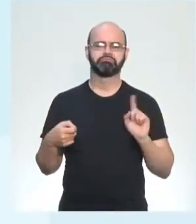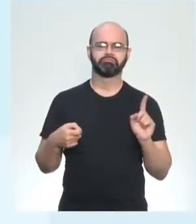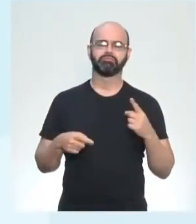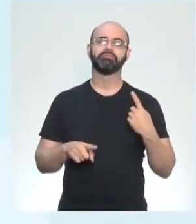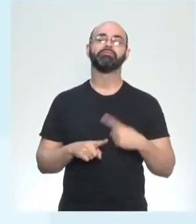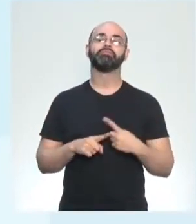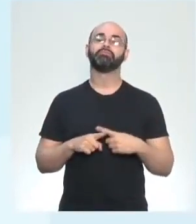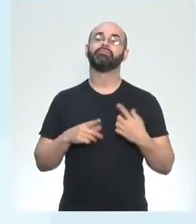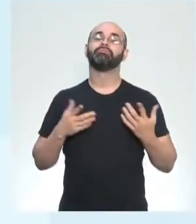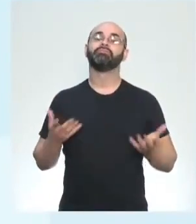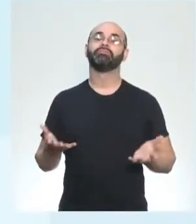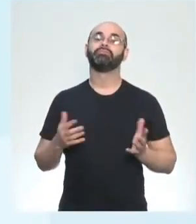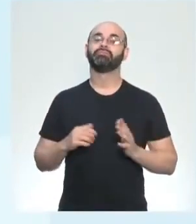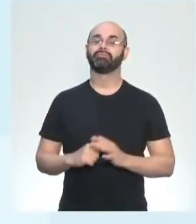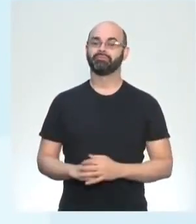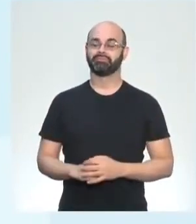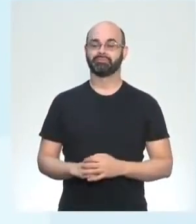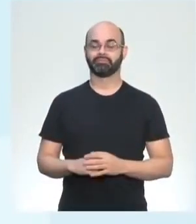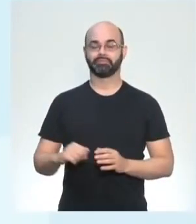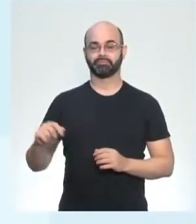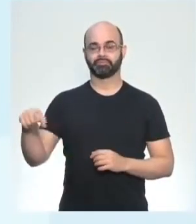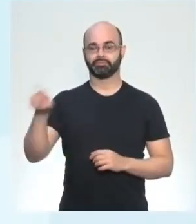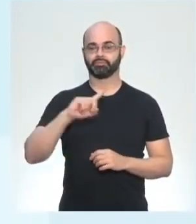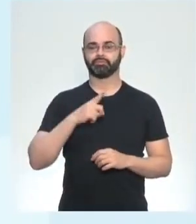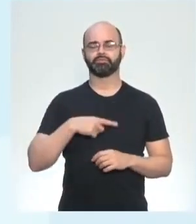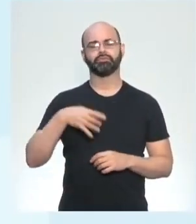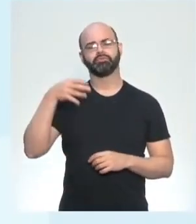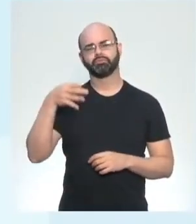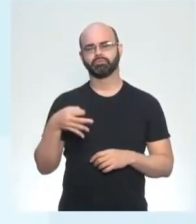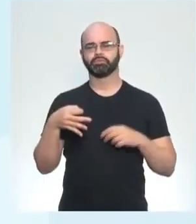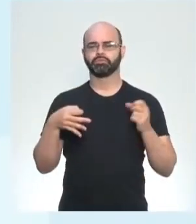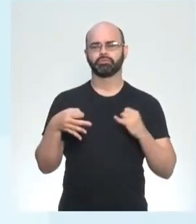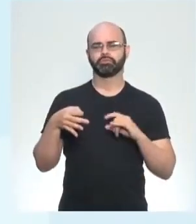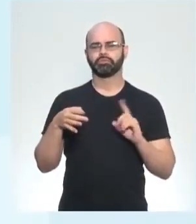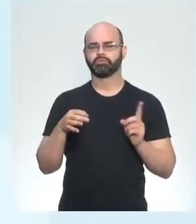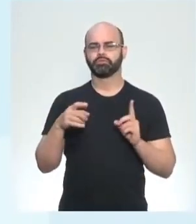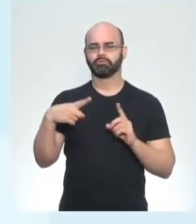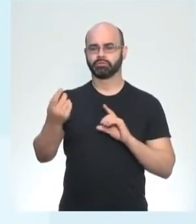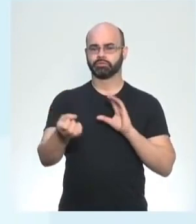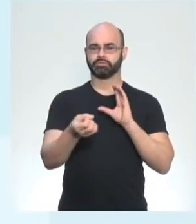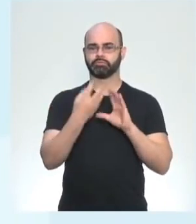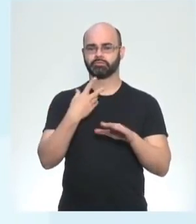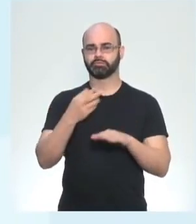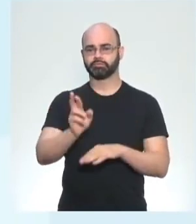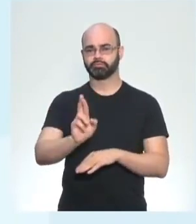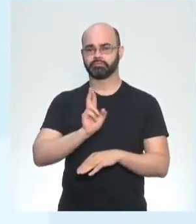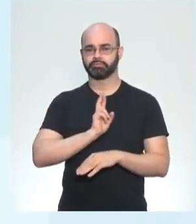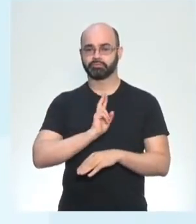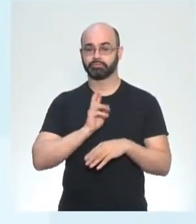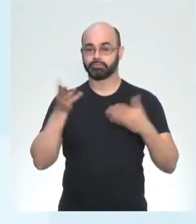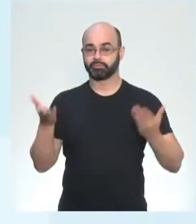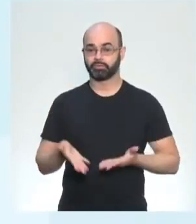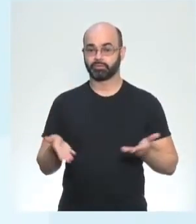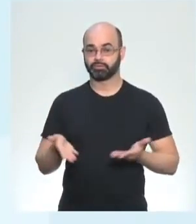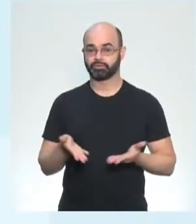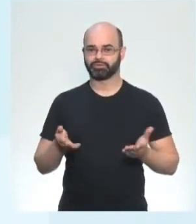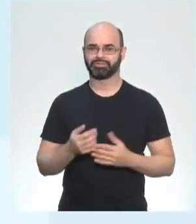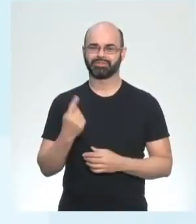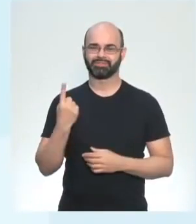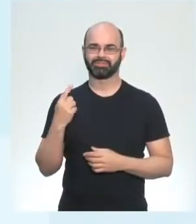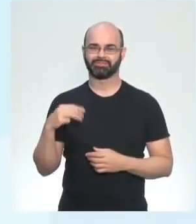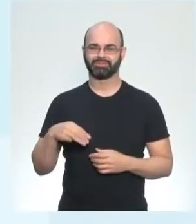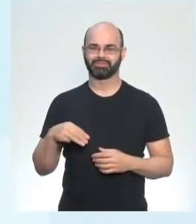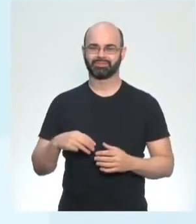não, por quê? Então, eu quero que eles enviem a justificativa se a carta é o meio de comunicação mais utilizado no momento. Então, 1